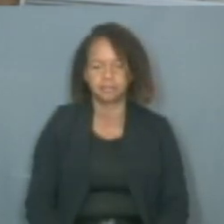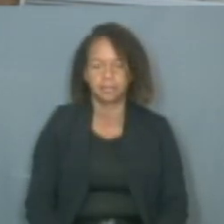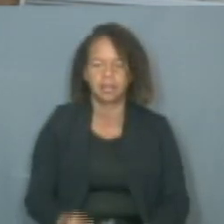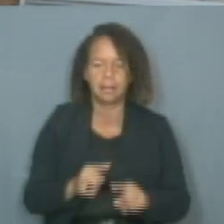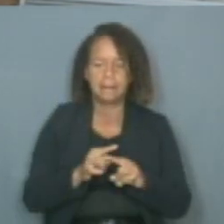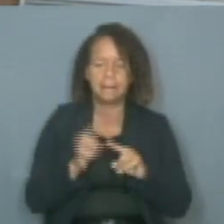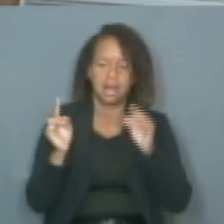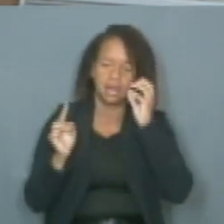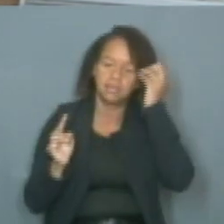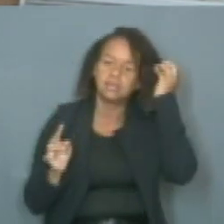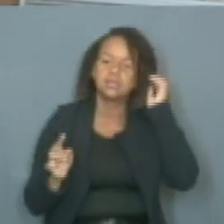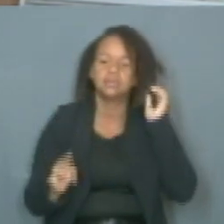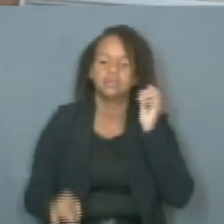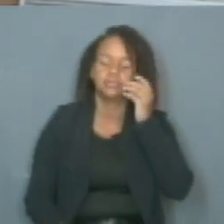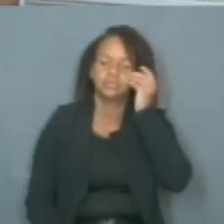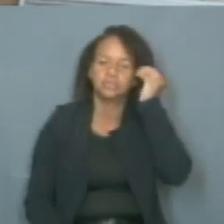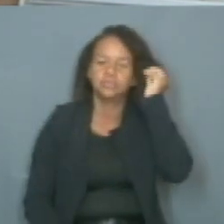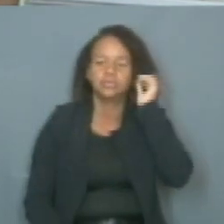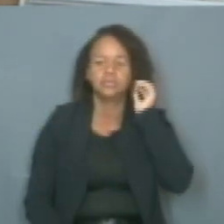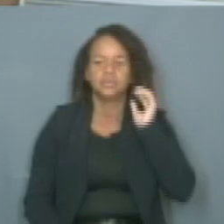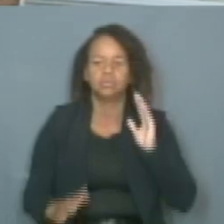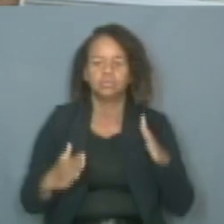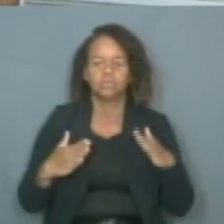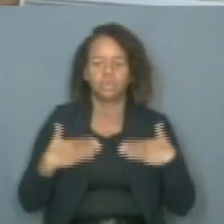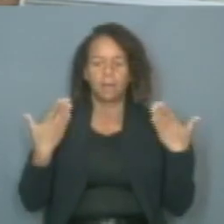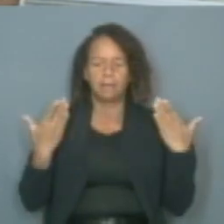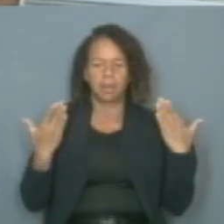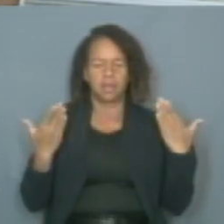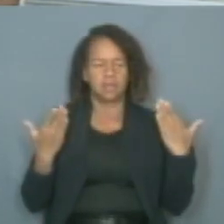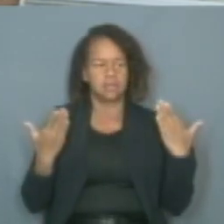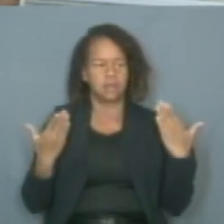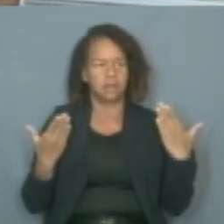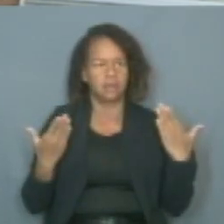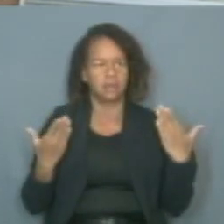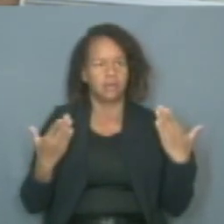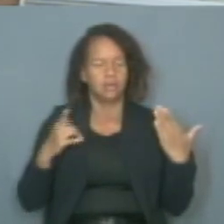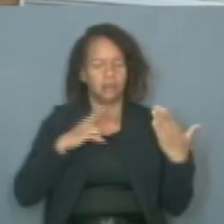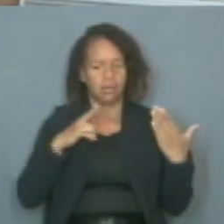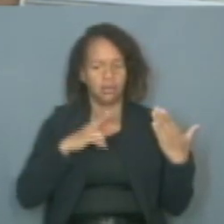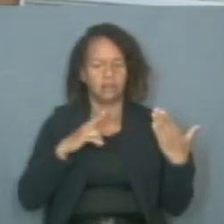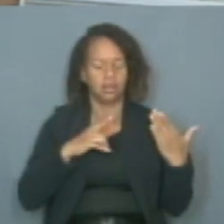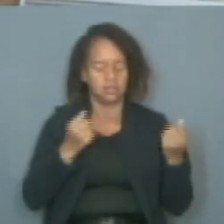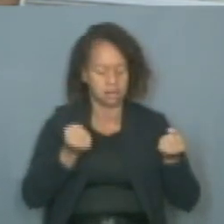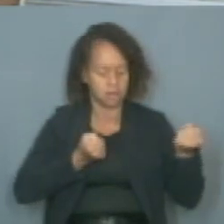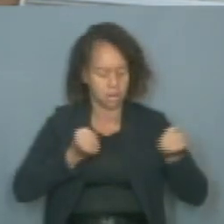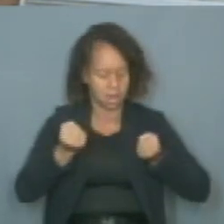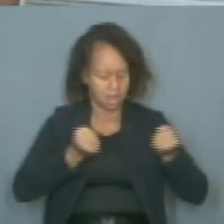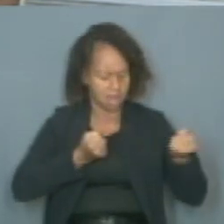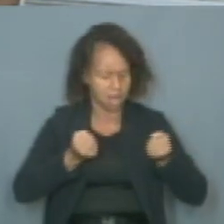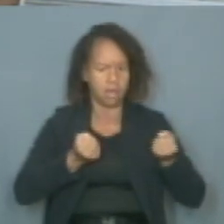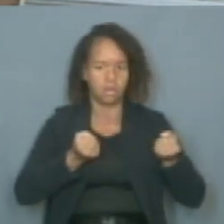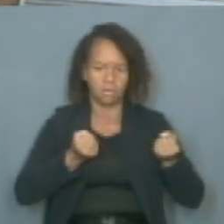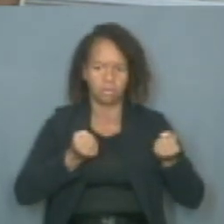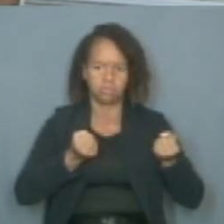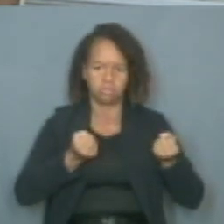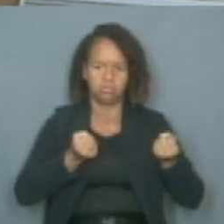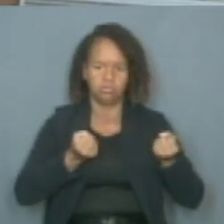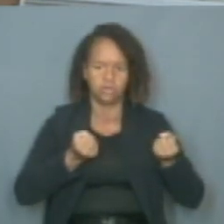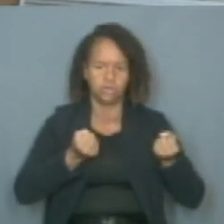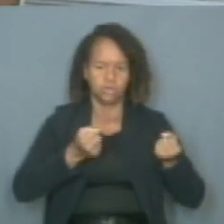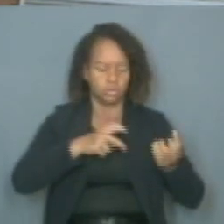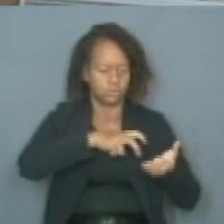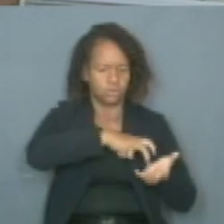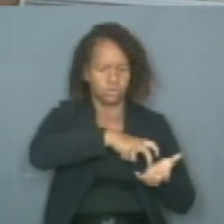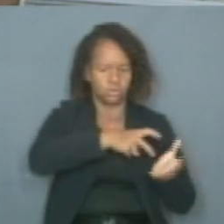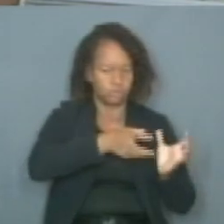Mas são acometidos à surpresa de poder ter o seu carro completamente